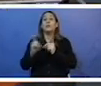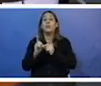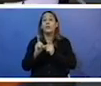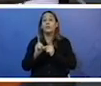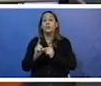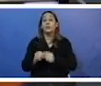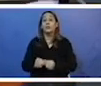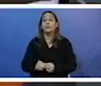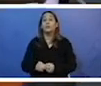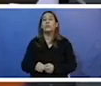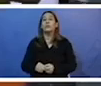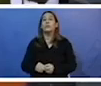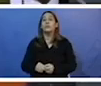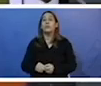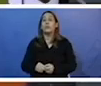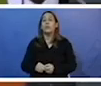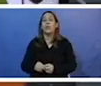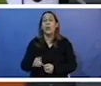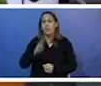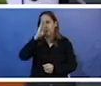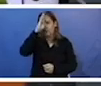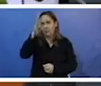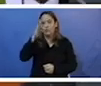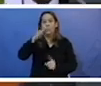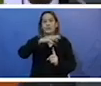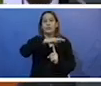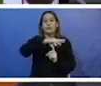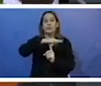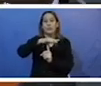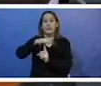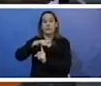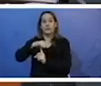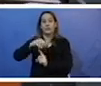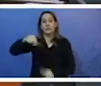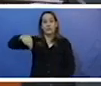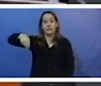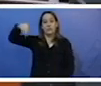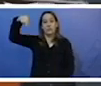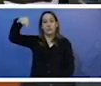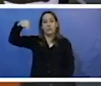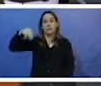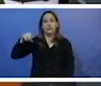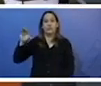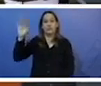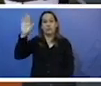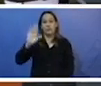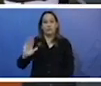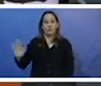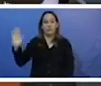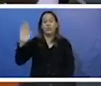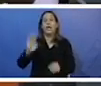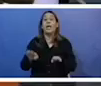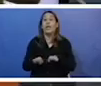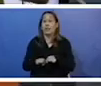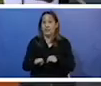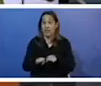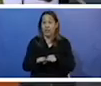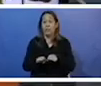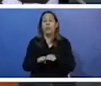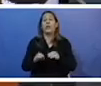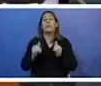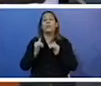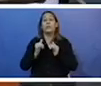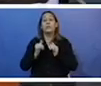Eles podem ser encontrados principalmente nas feiras, lá do norte do país. Mas hoje em dia, se você fizer